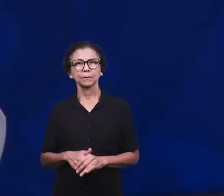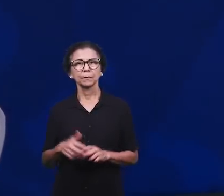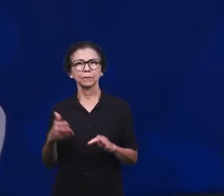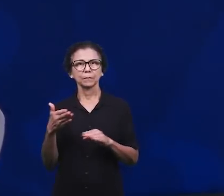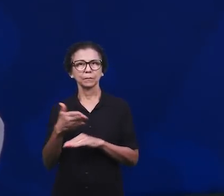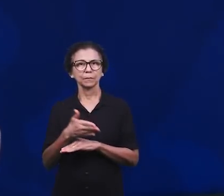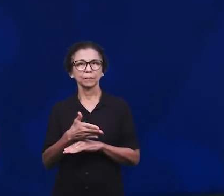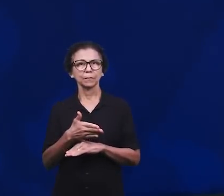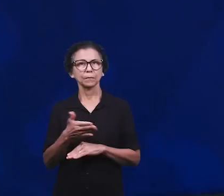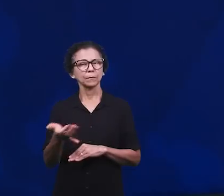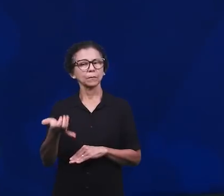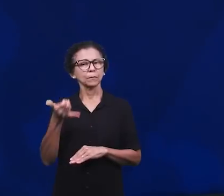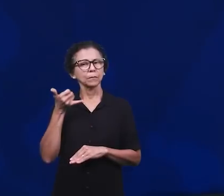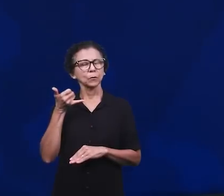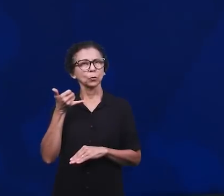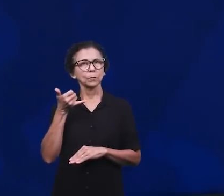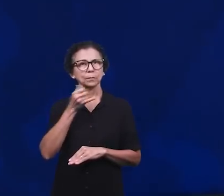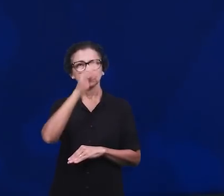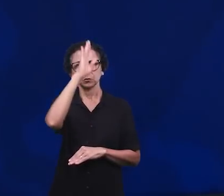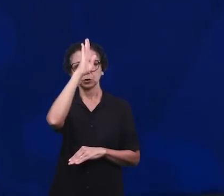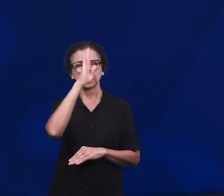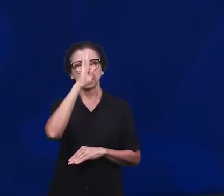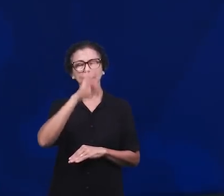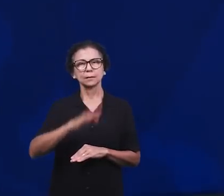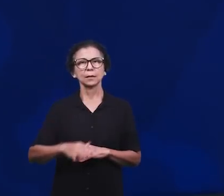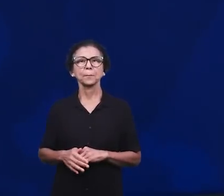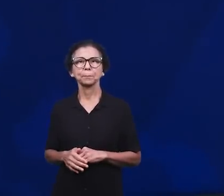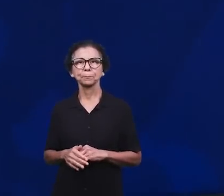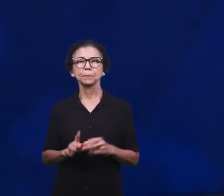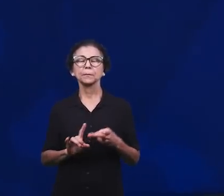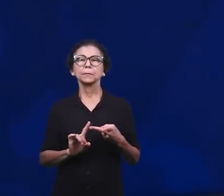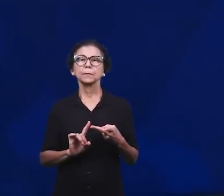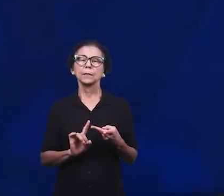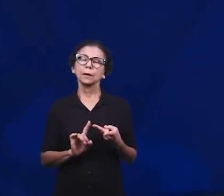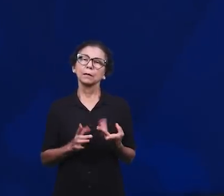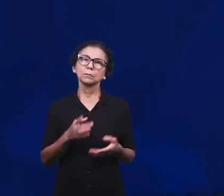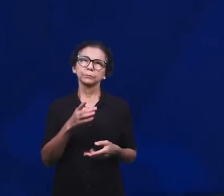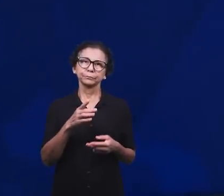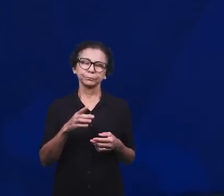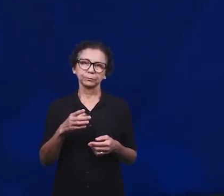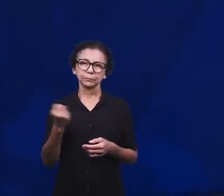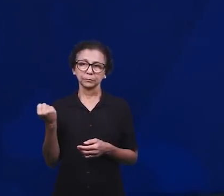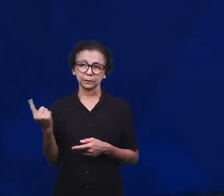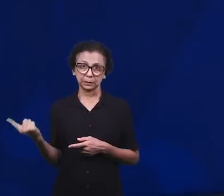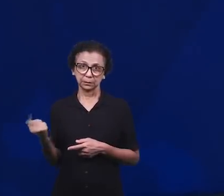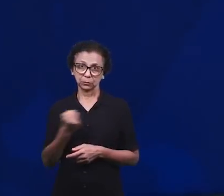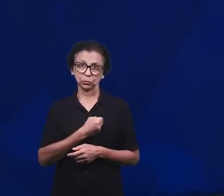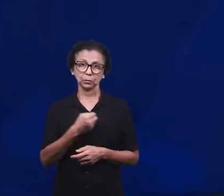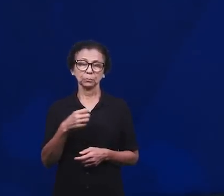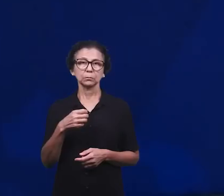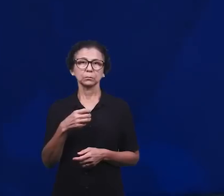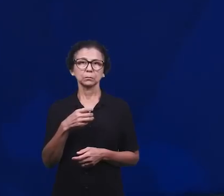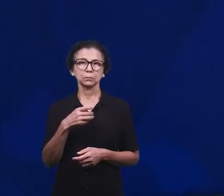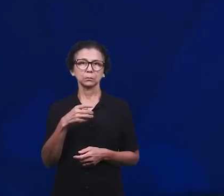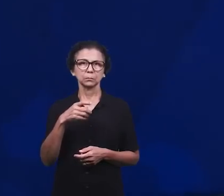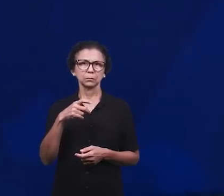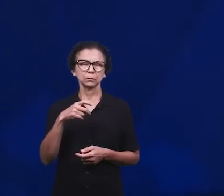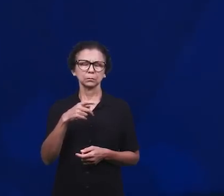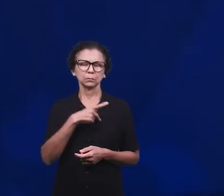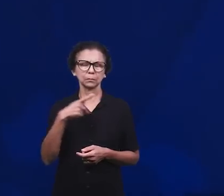para uma ligação. Essa ligação é gratuita. Do outro lado da linha, nós temos um pastor que está de plantão